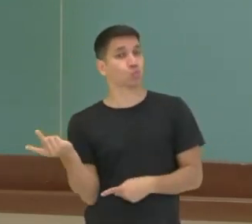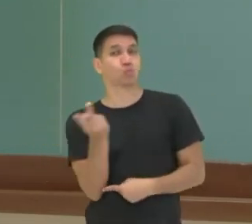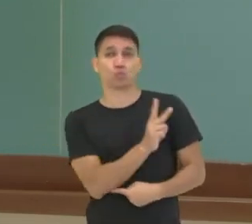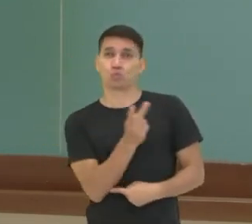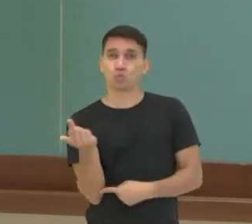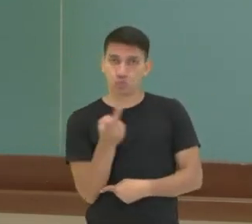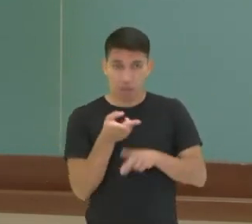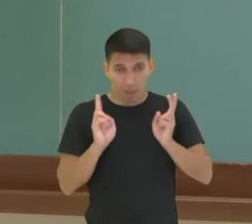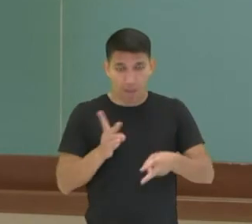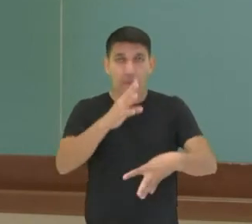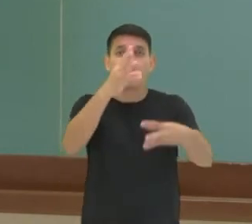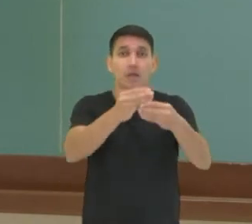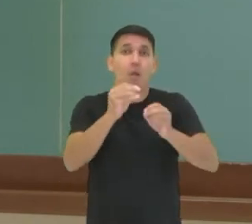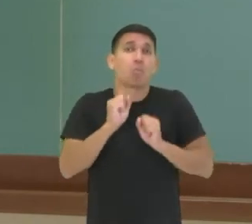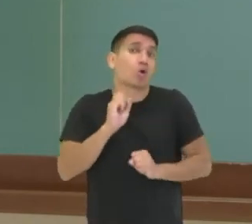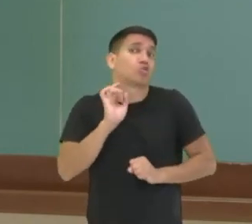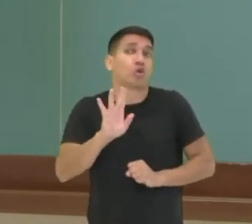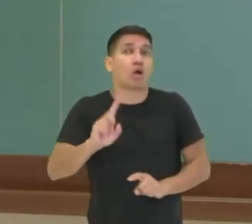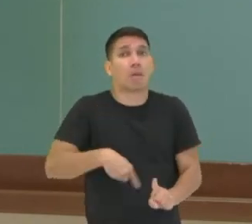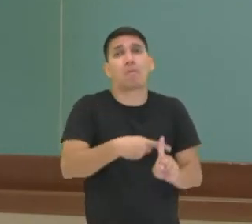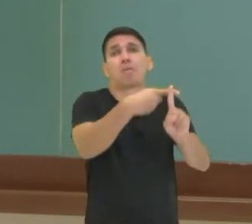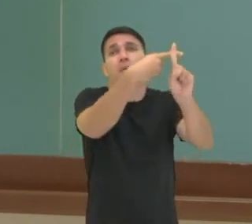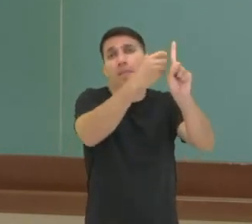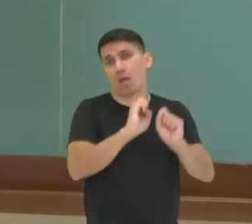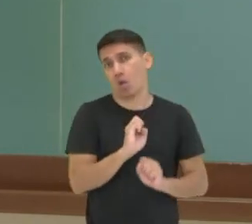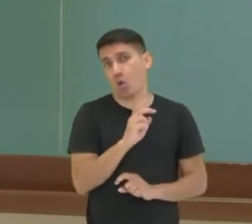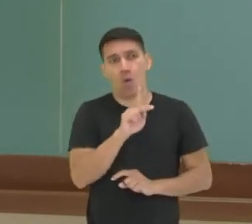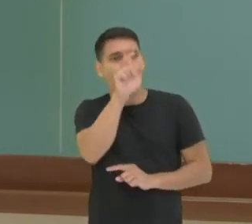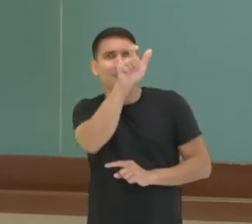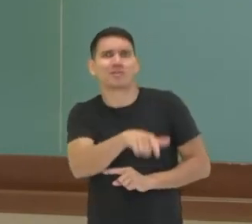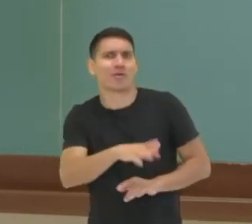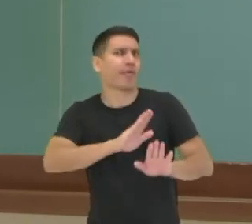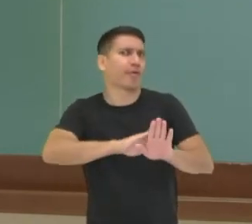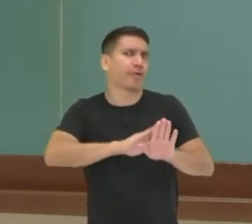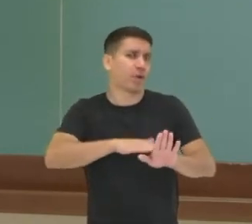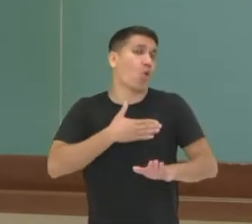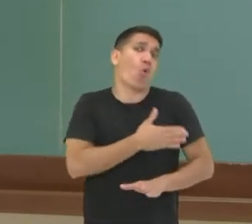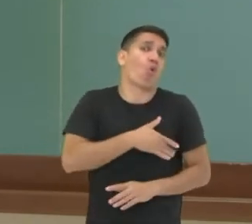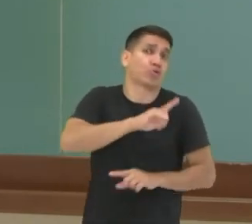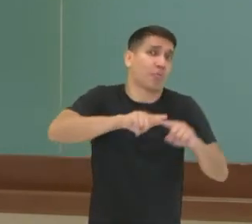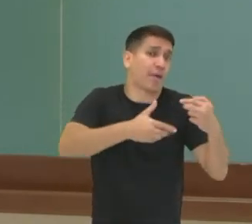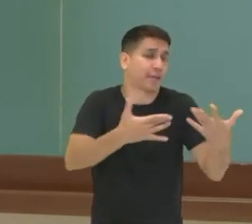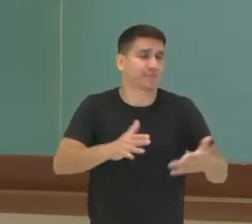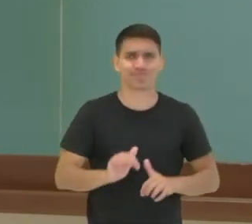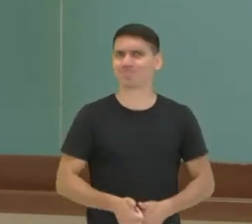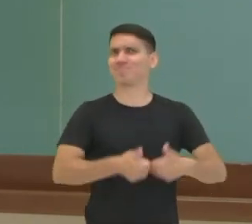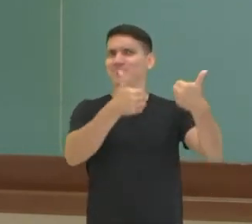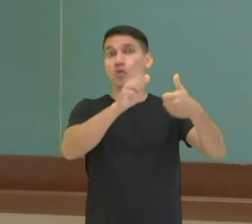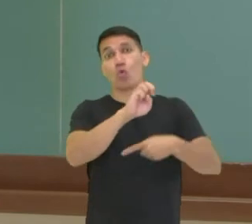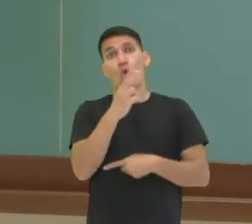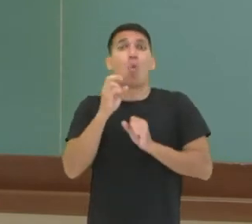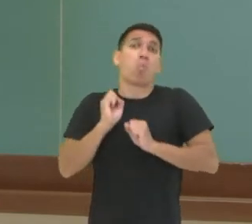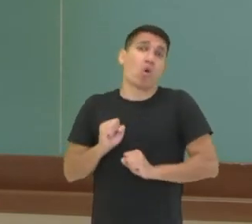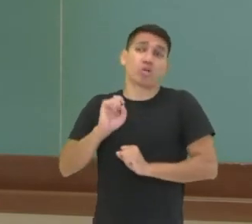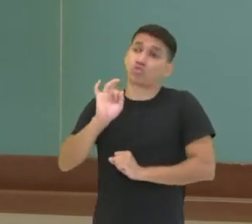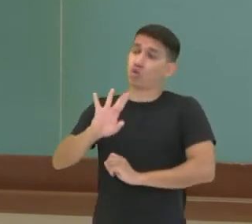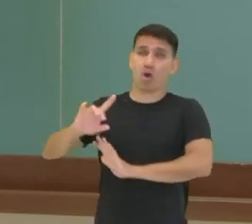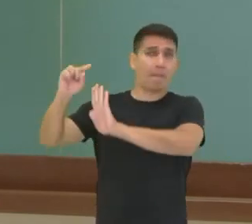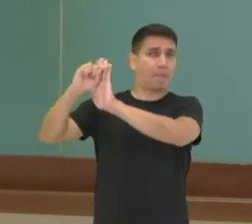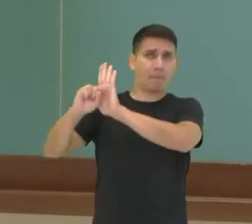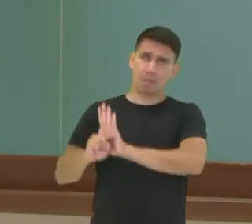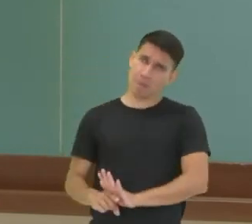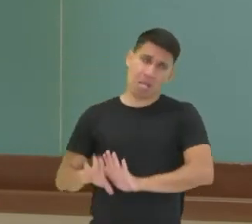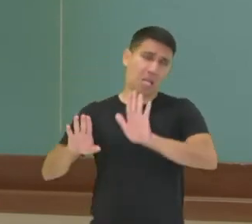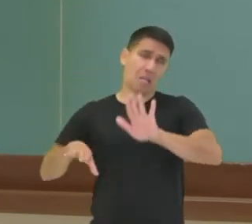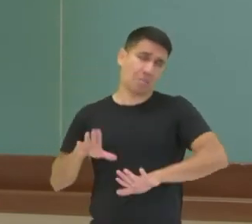mesma resenha pode ter só pontos positivos, aquela pessoa gostou muito, né, daquele produto cultural. Ou pode ter só negativos às vezes